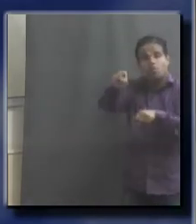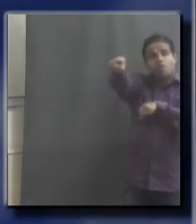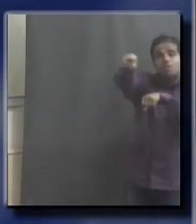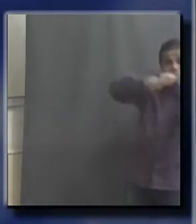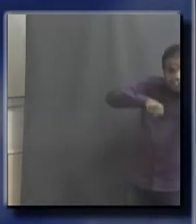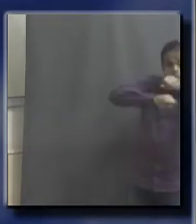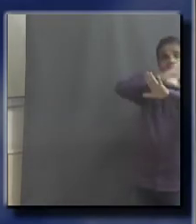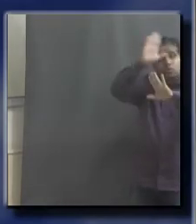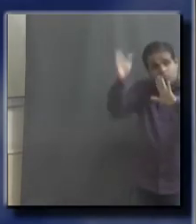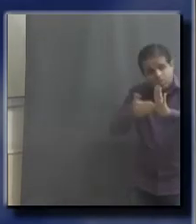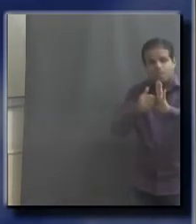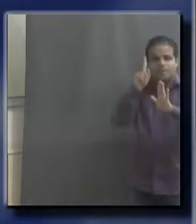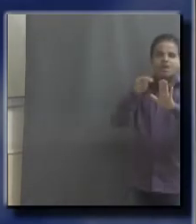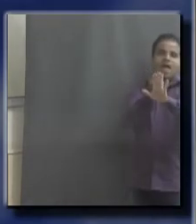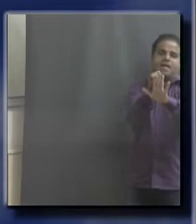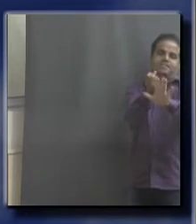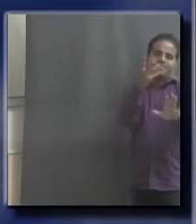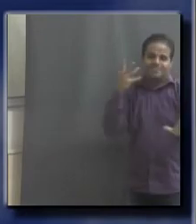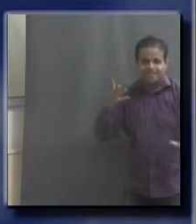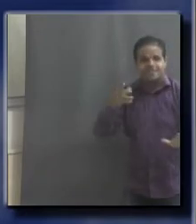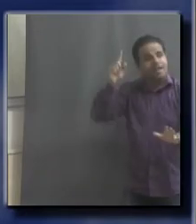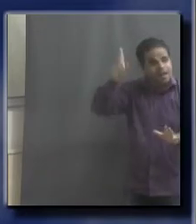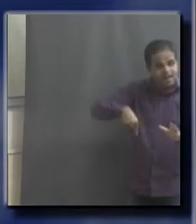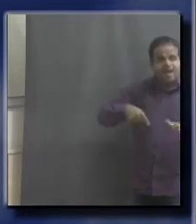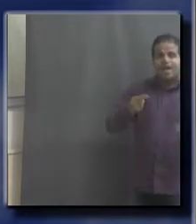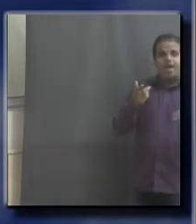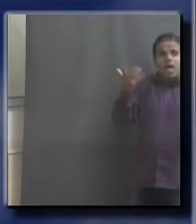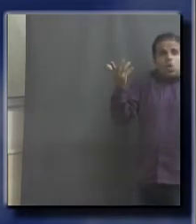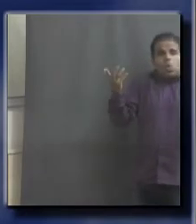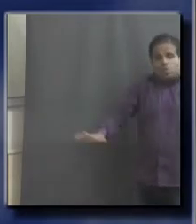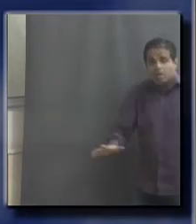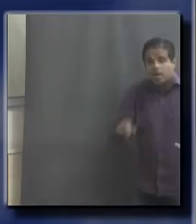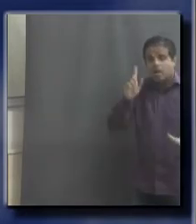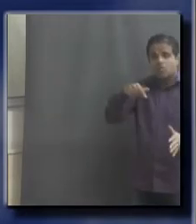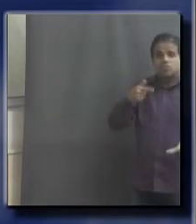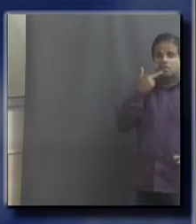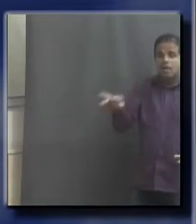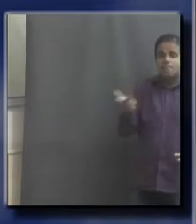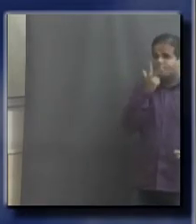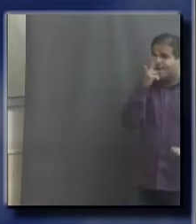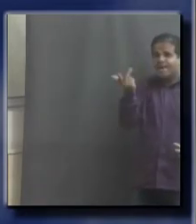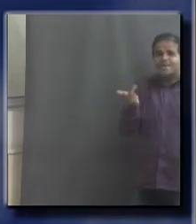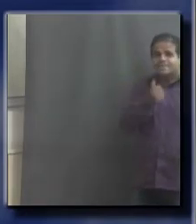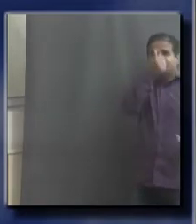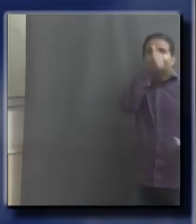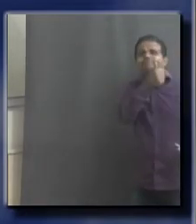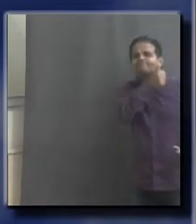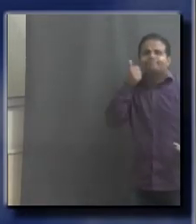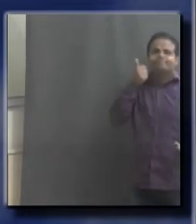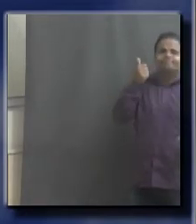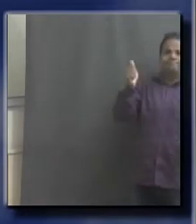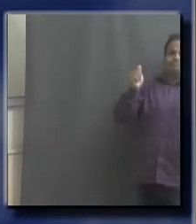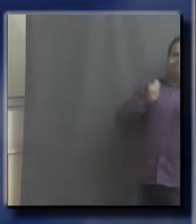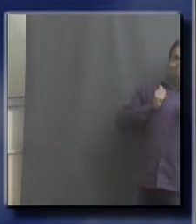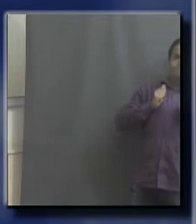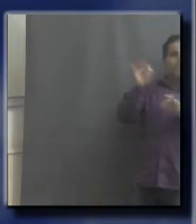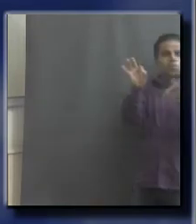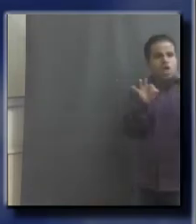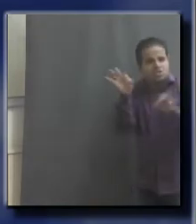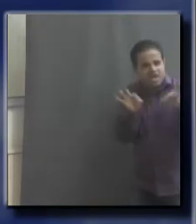formação totalmente à distância. É a recusa à submissão de projetos